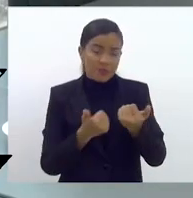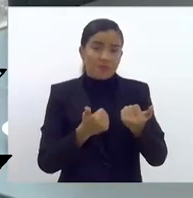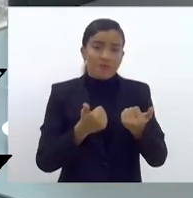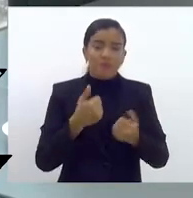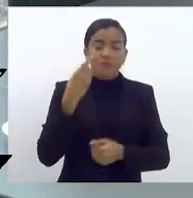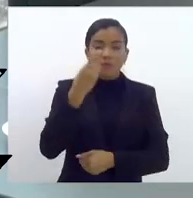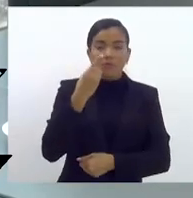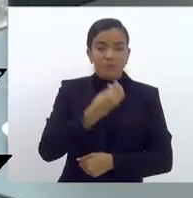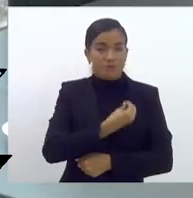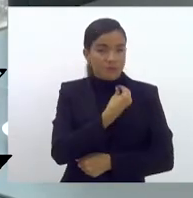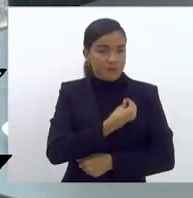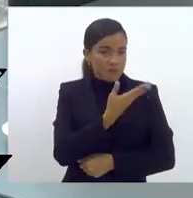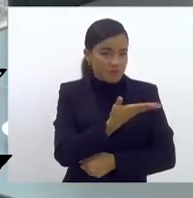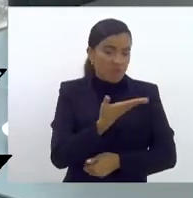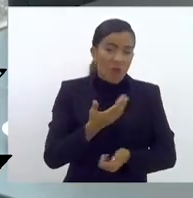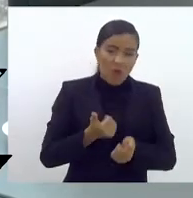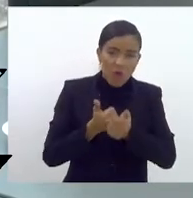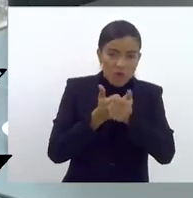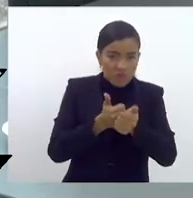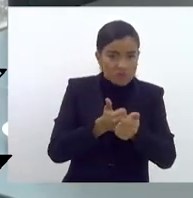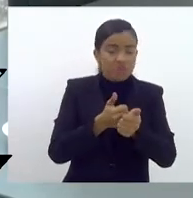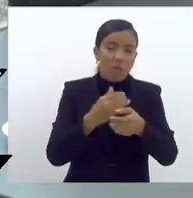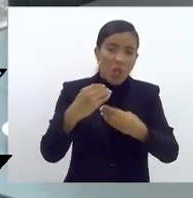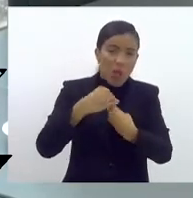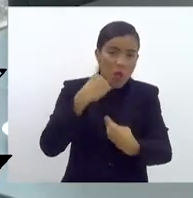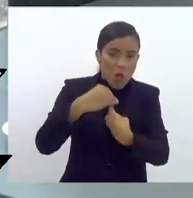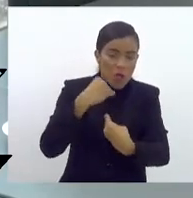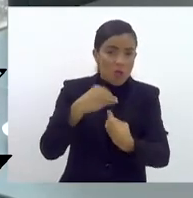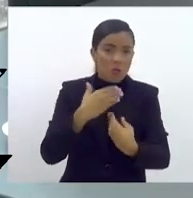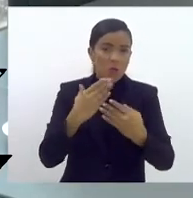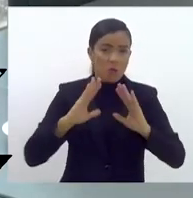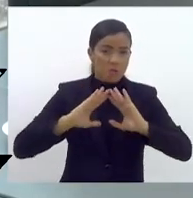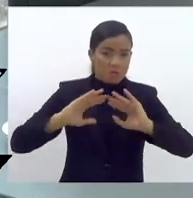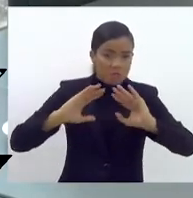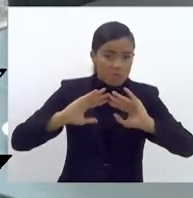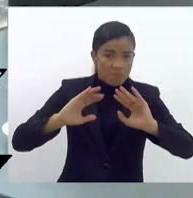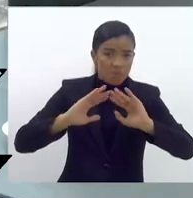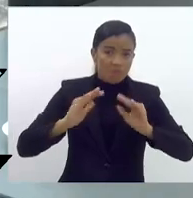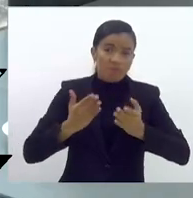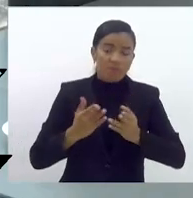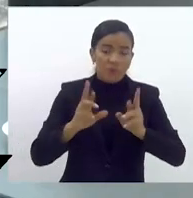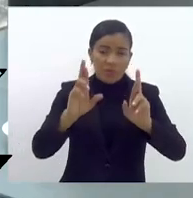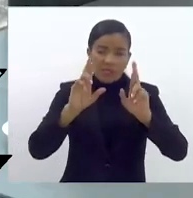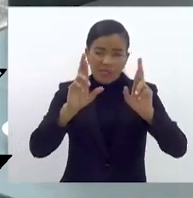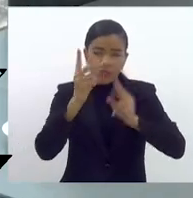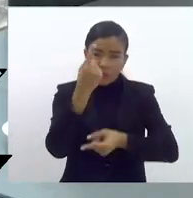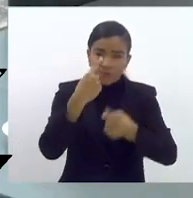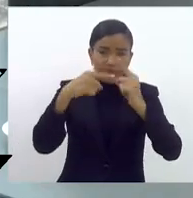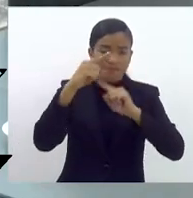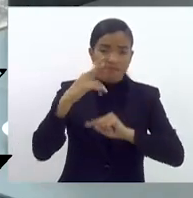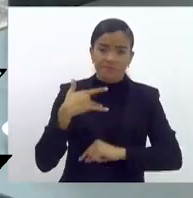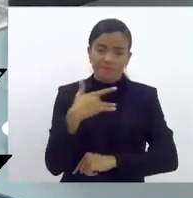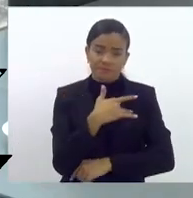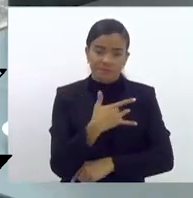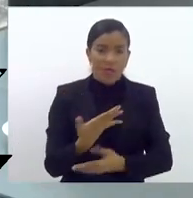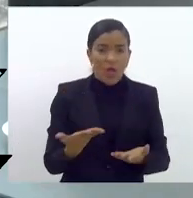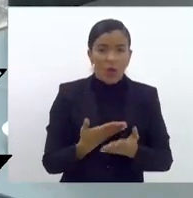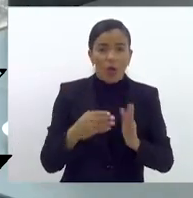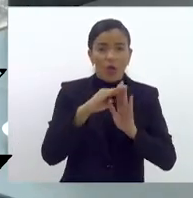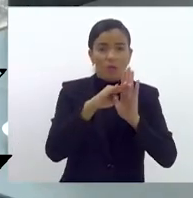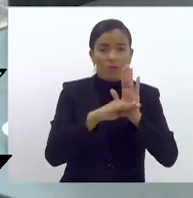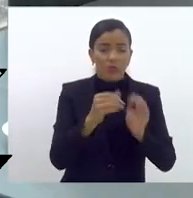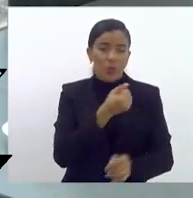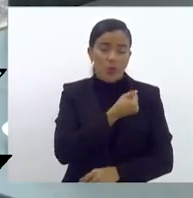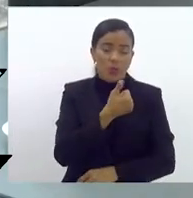vou seguir aqui o que ele o que ele orientou e pediu desejando pronto restabelecimento para ele mas passa o projeto 17